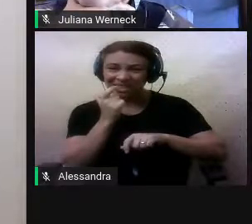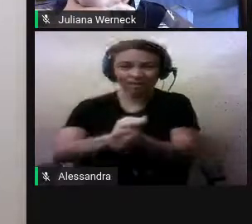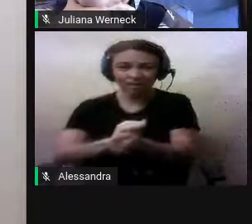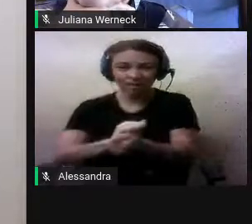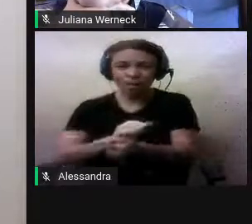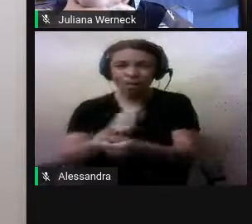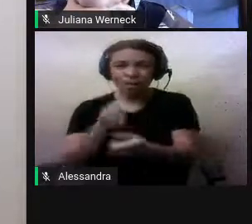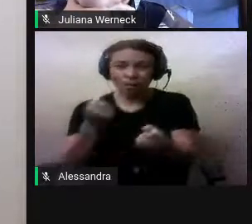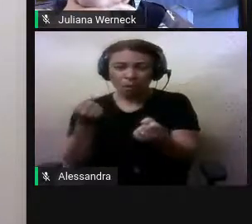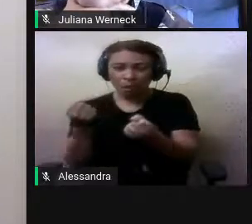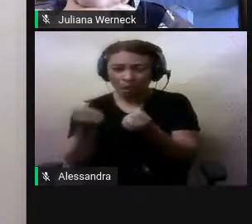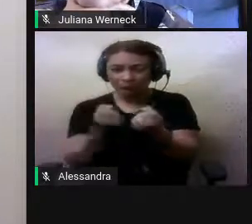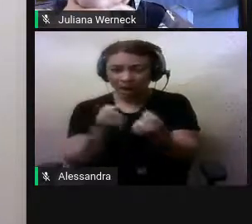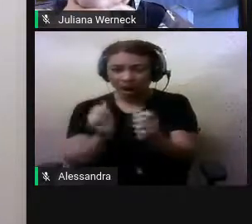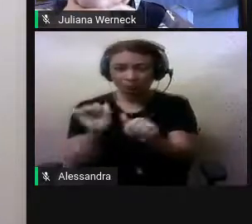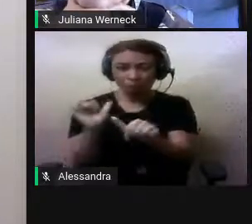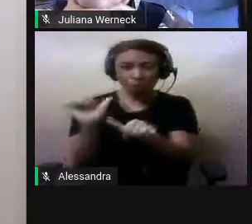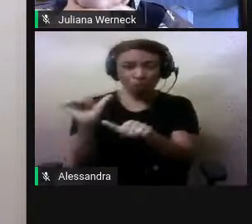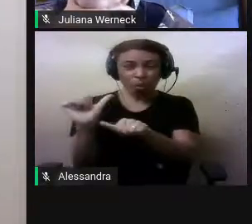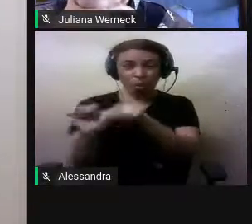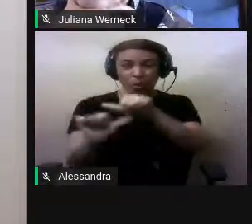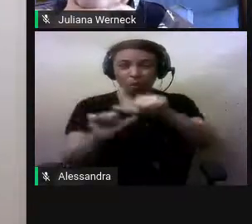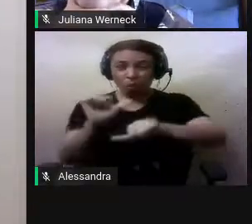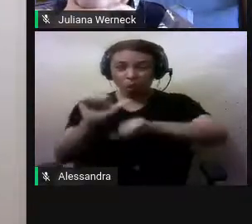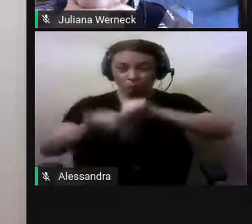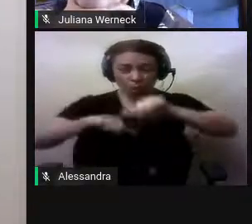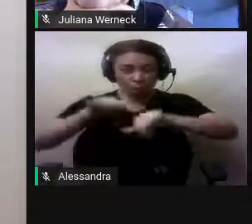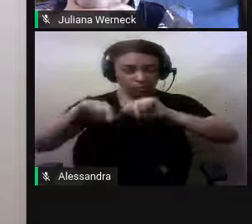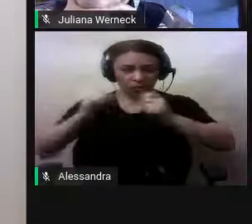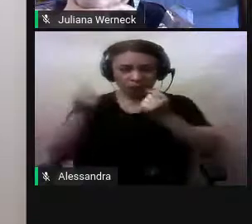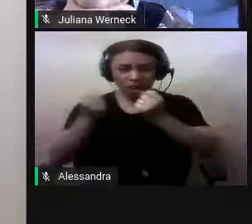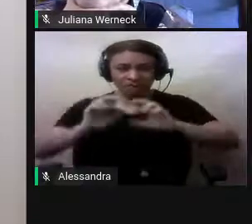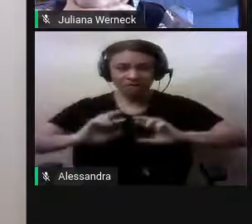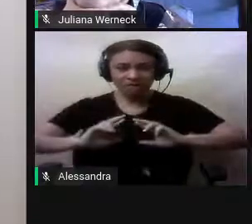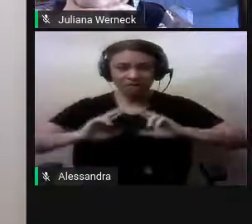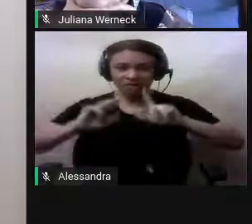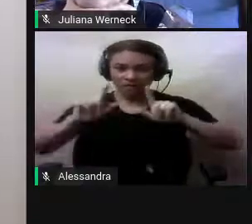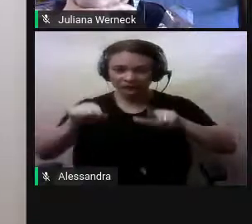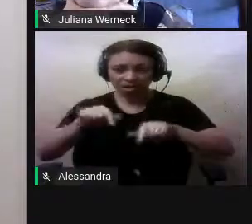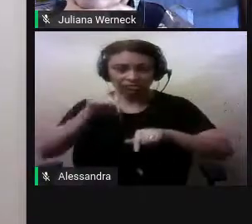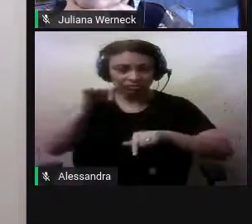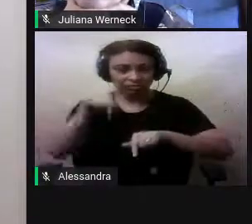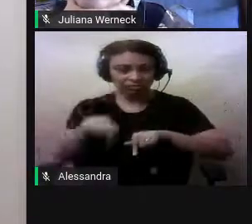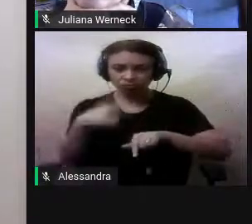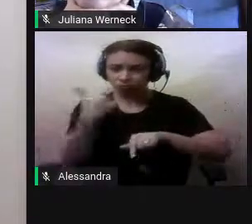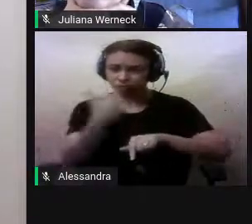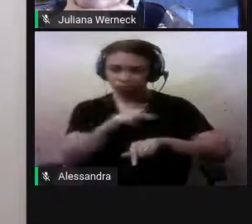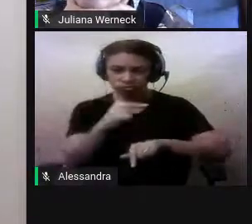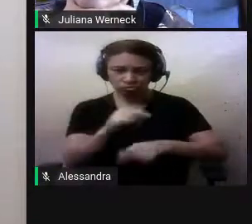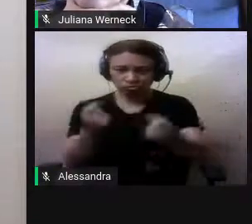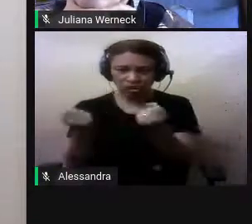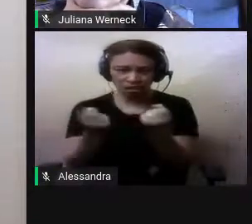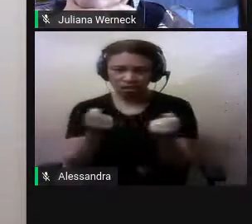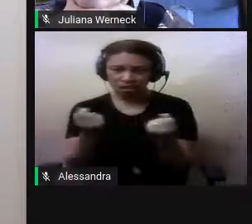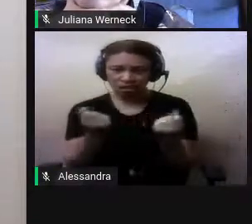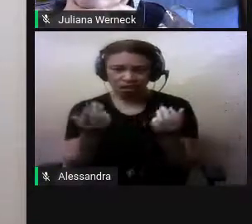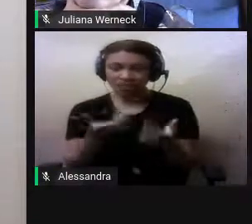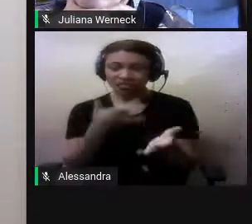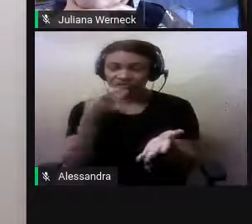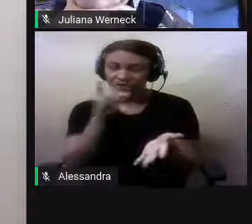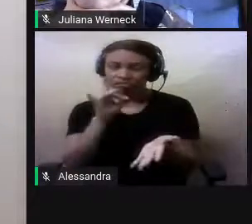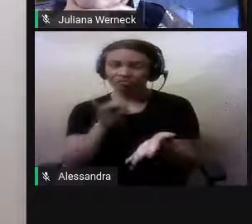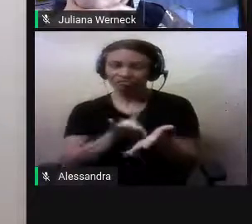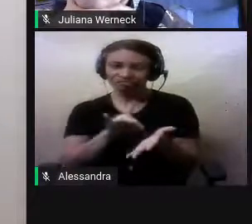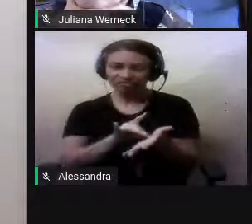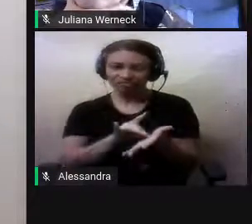de muitas modificações no veículo. Esse tipo de carro eu não tenho na minha autoescola. E eu vou ser sincera, eu